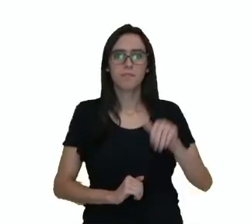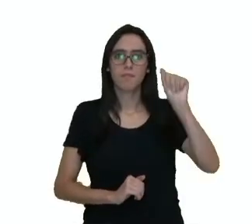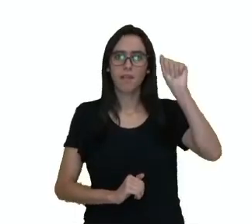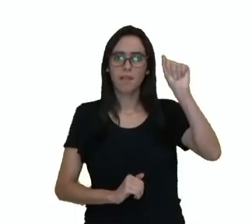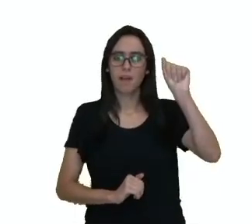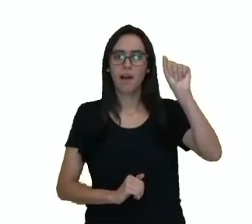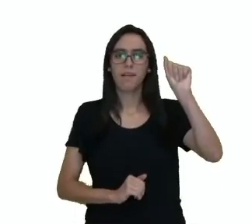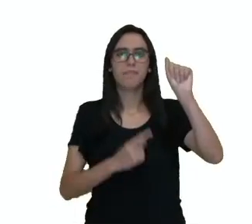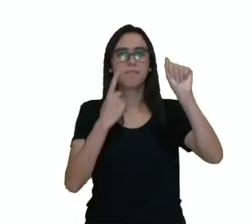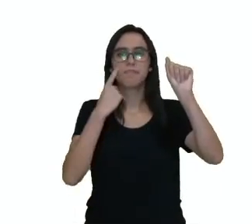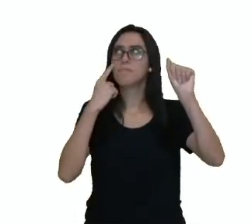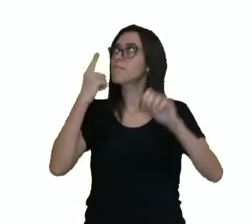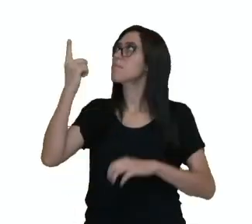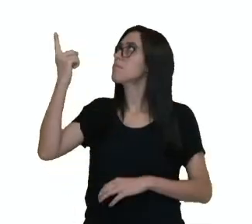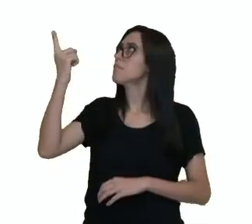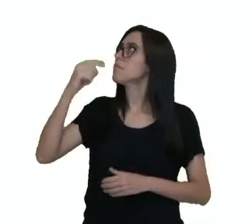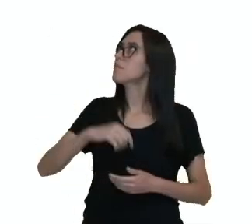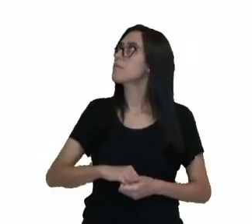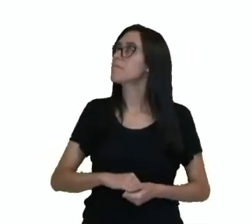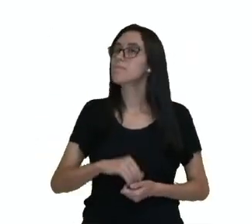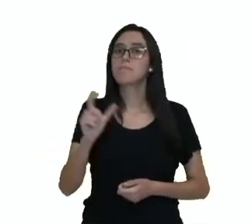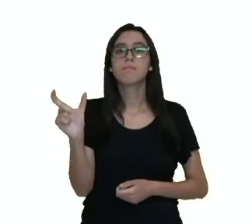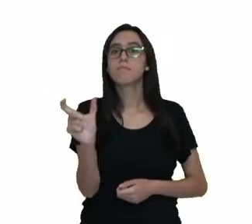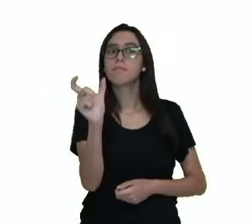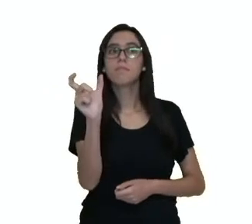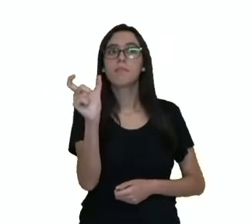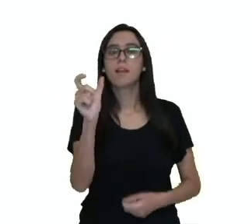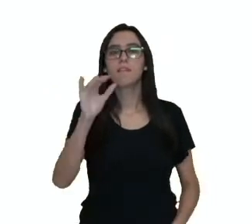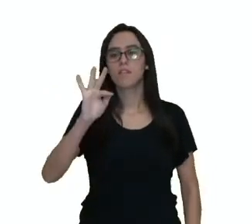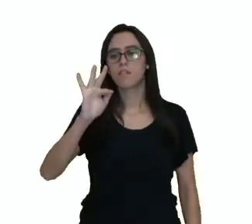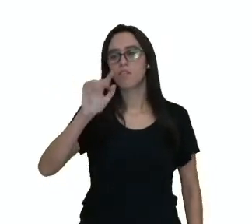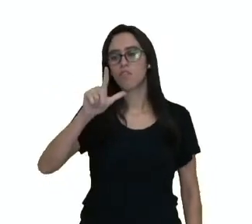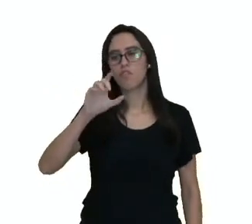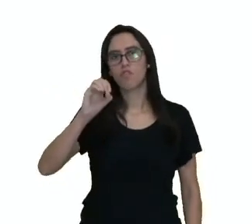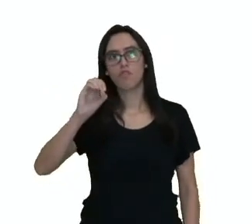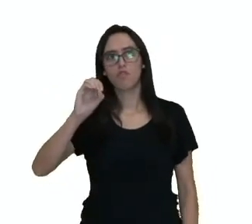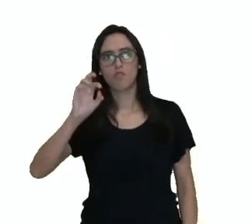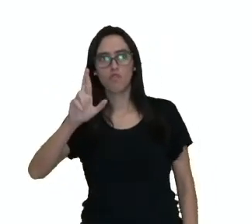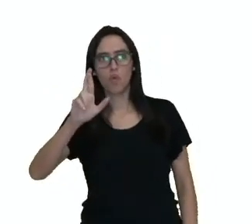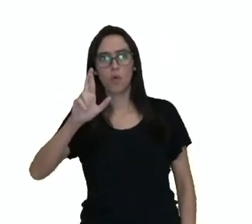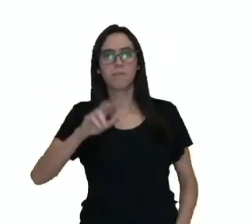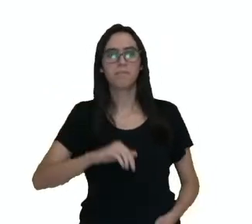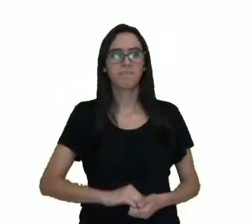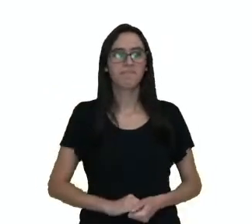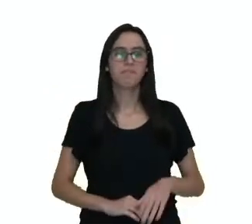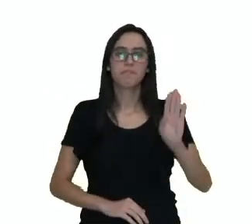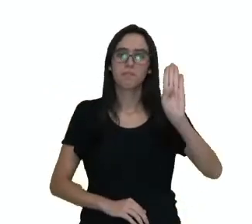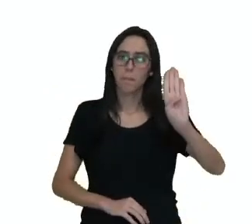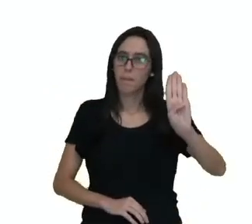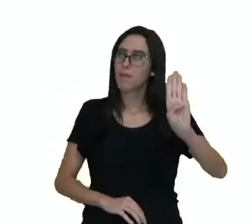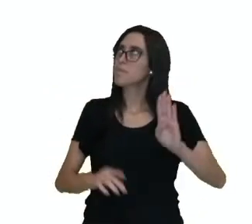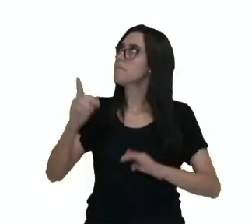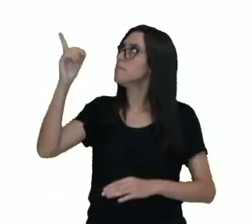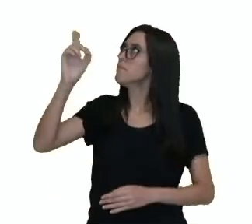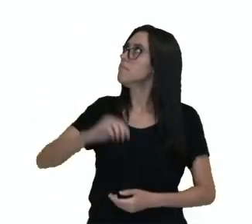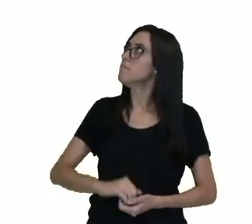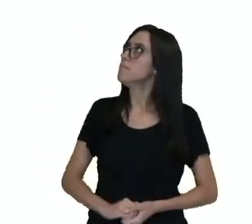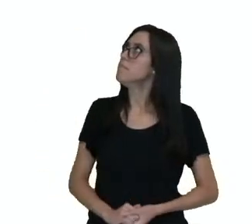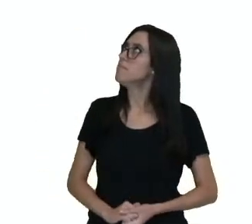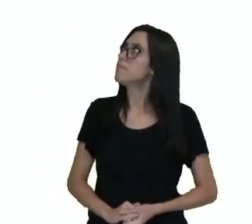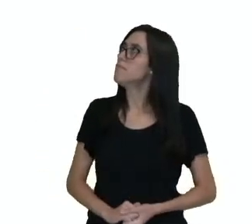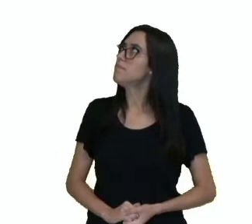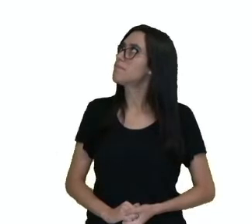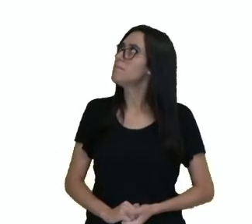E, L, la O e la R forma a palavra flor. La E, la S, Lá